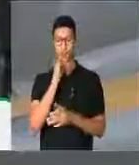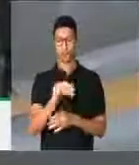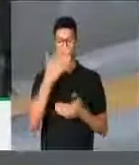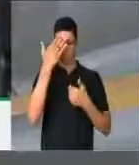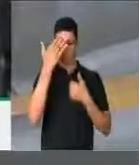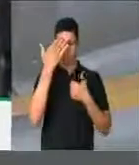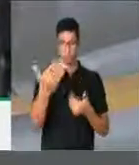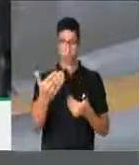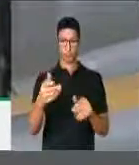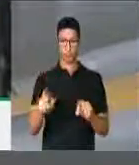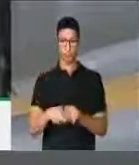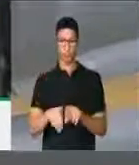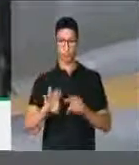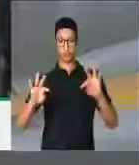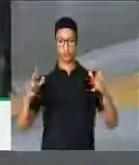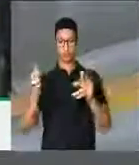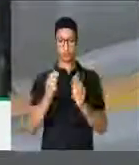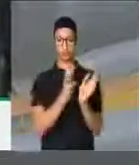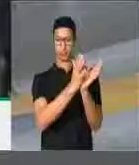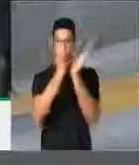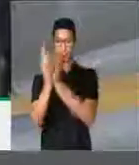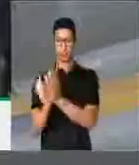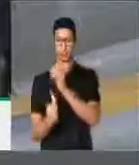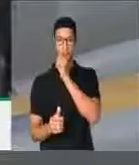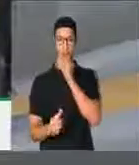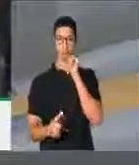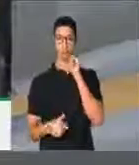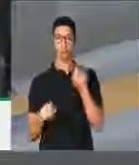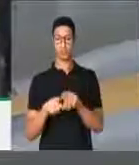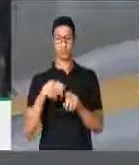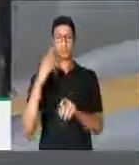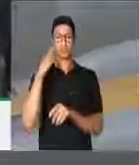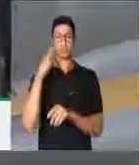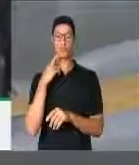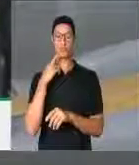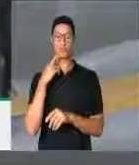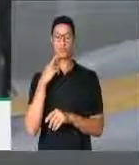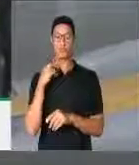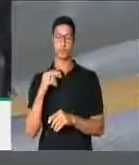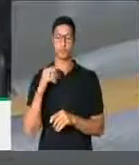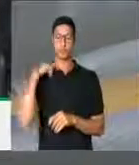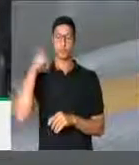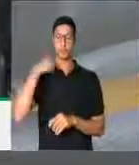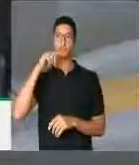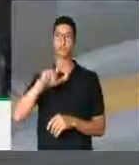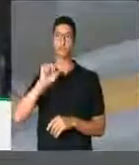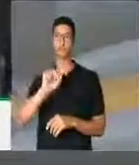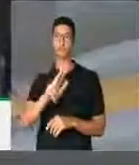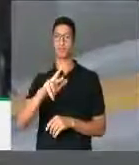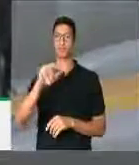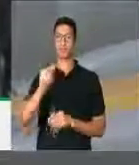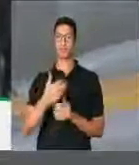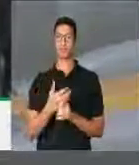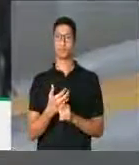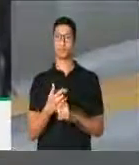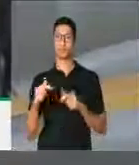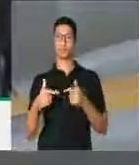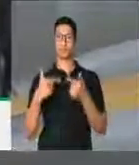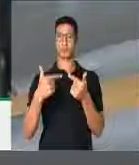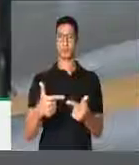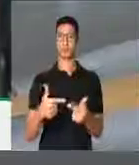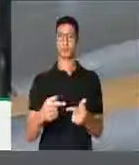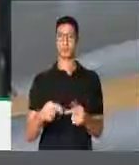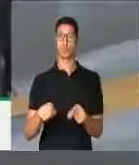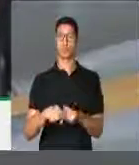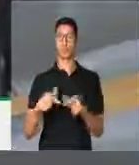o agradecimento de toda a bancada do Amapá e de Roraima à deputada Laura Carneiro, pelo esforço